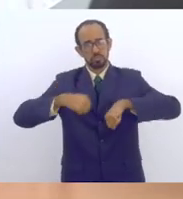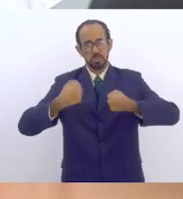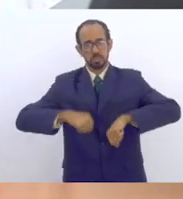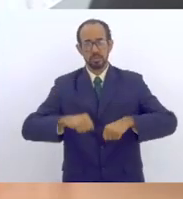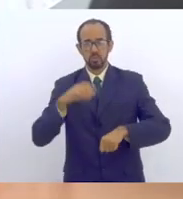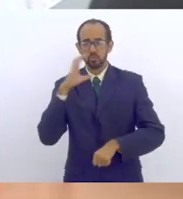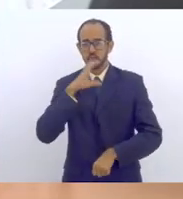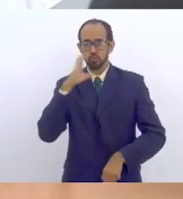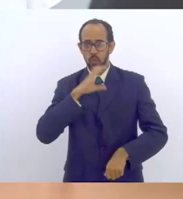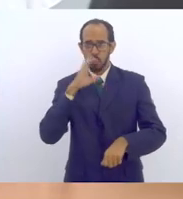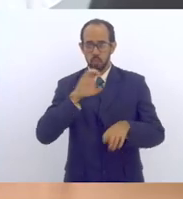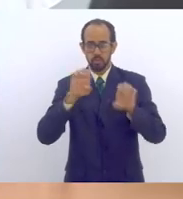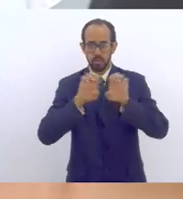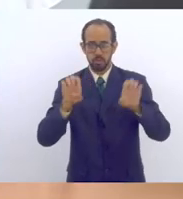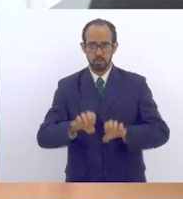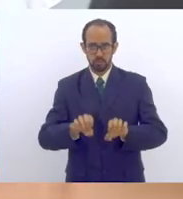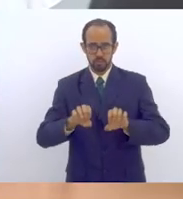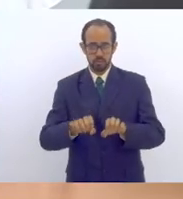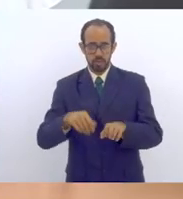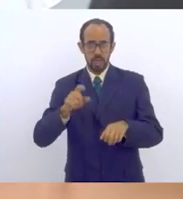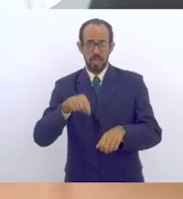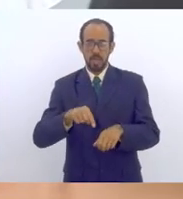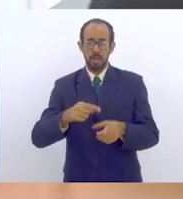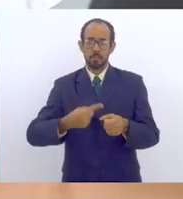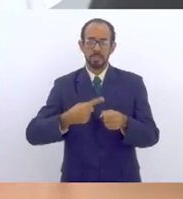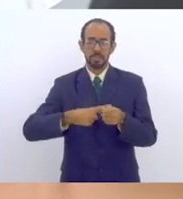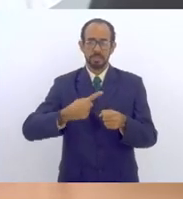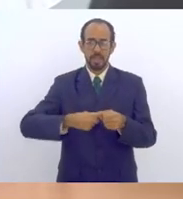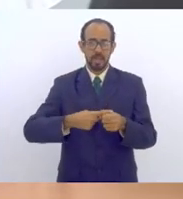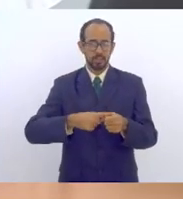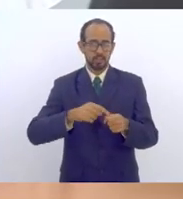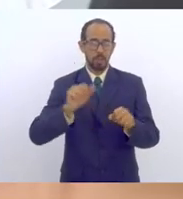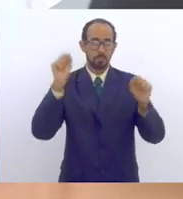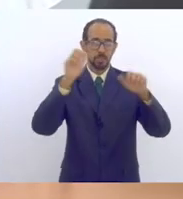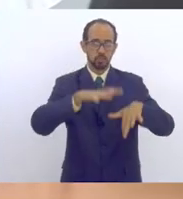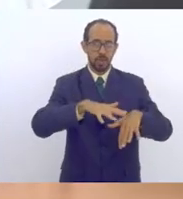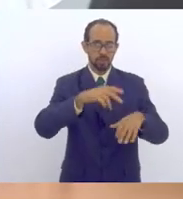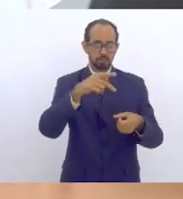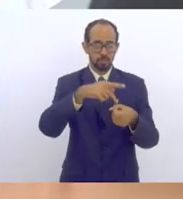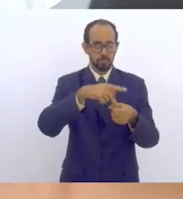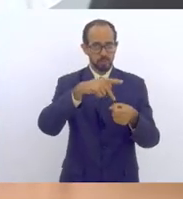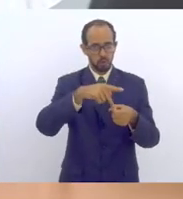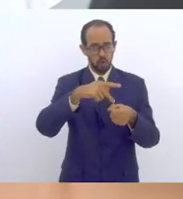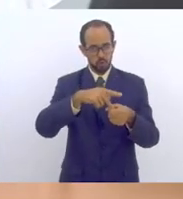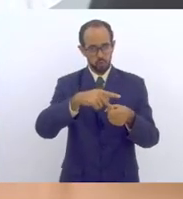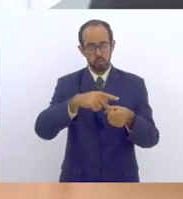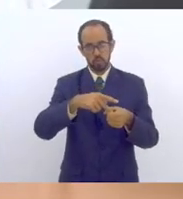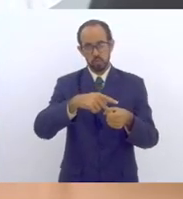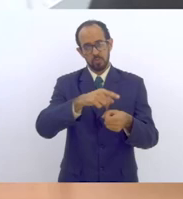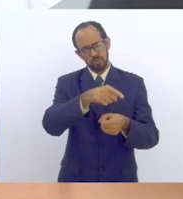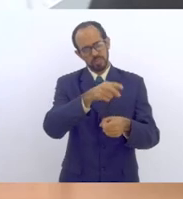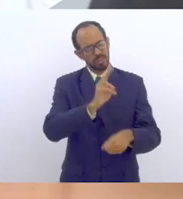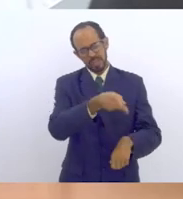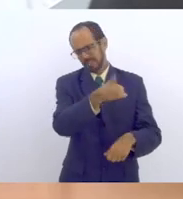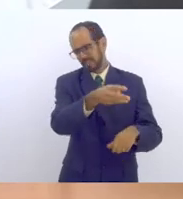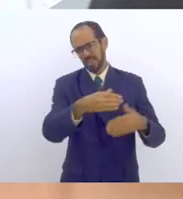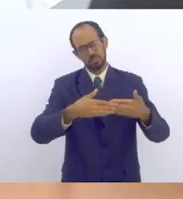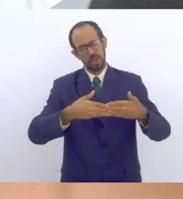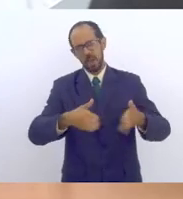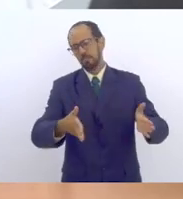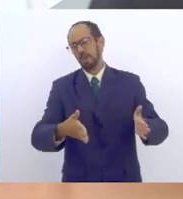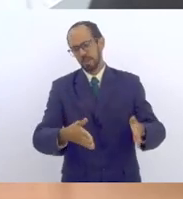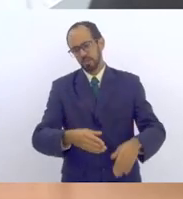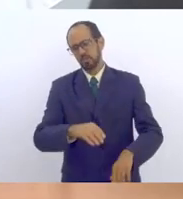cidade abençoada pelo petróleo então acaba tendo mais recurso e você tá sempre à disposição e a gente é essa essa